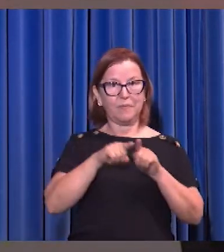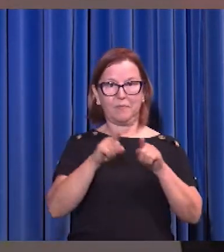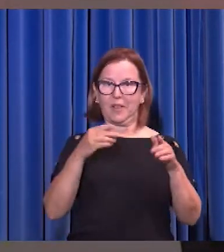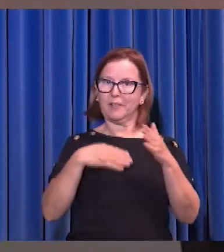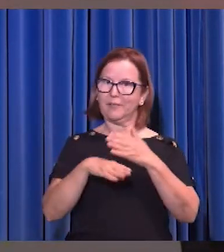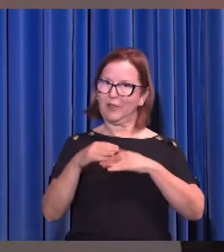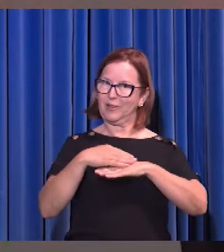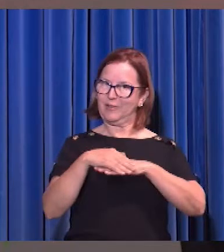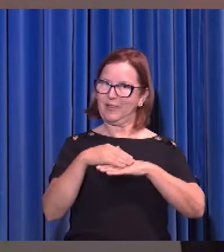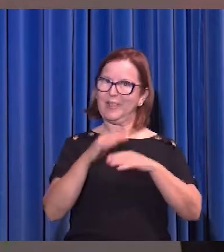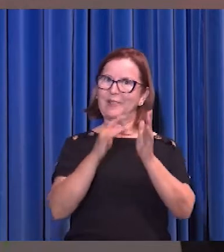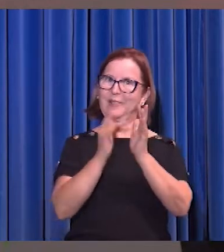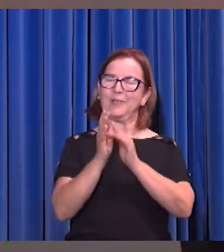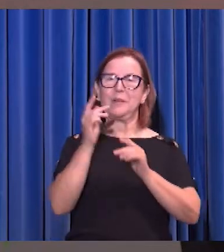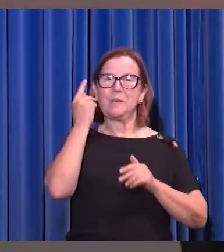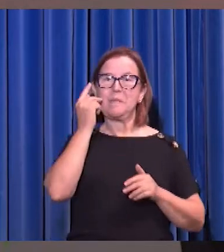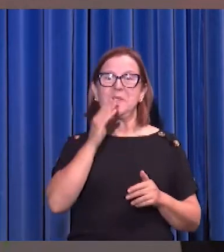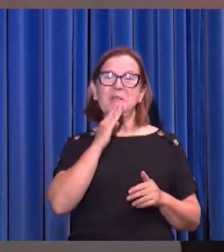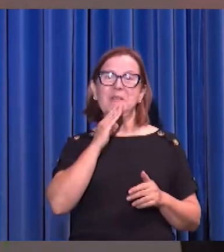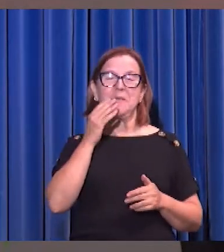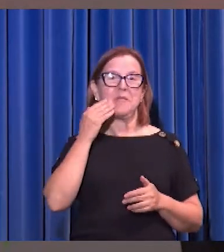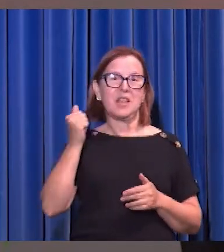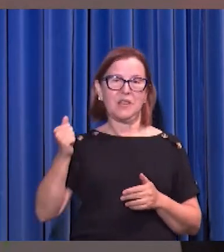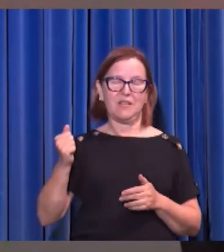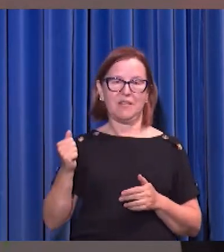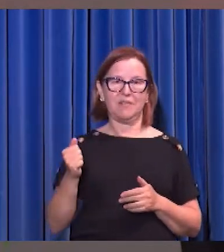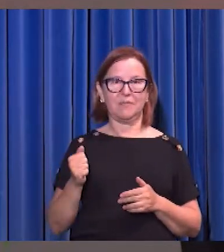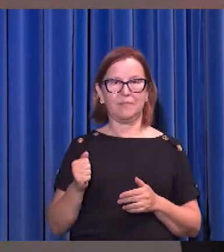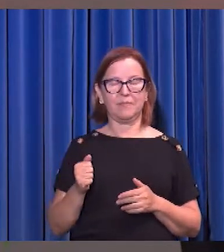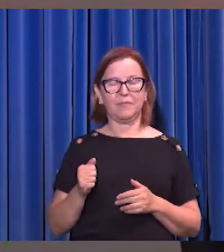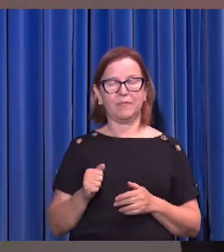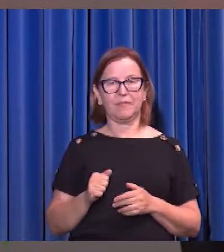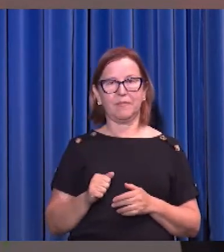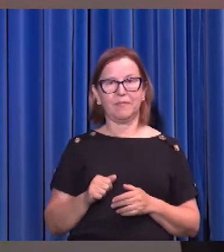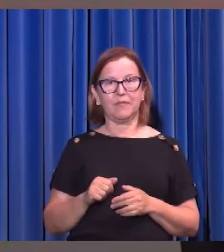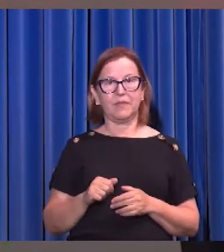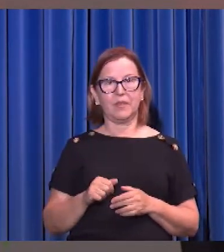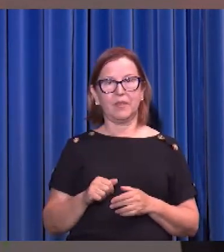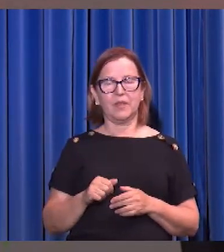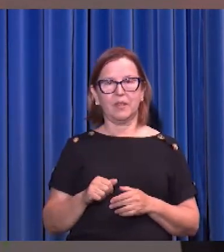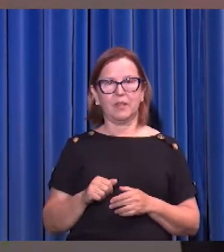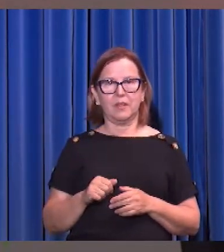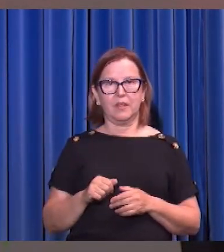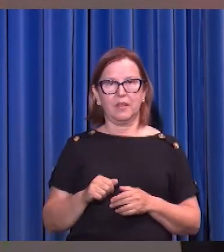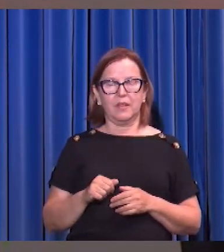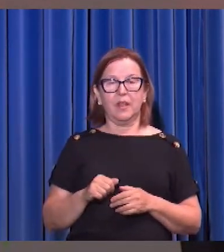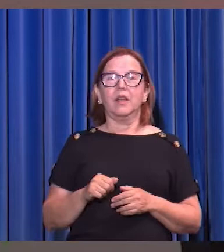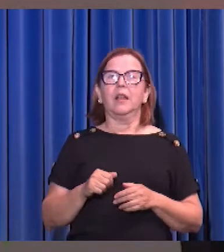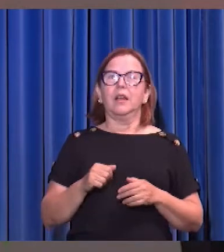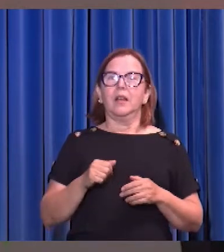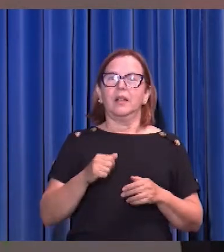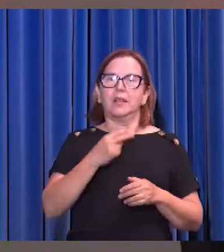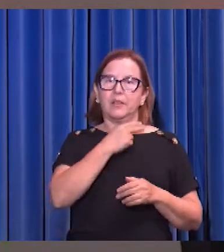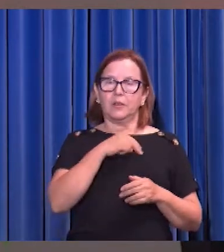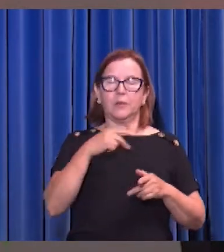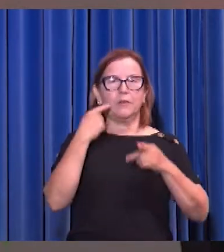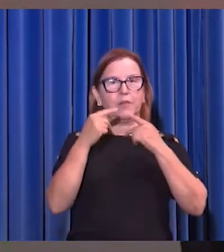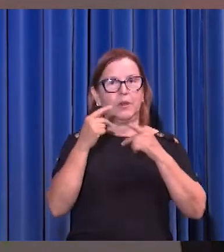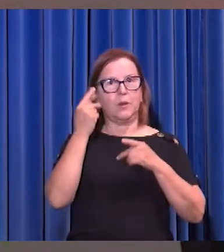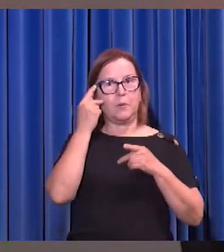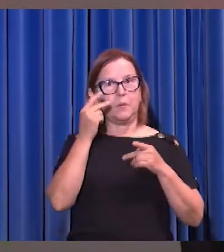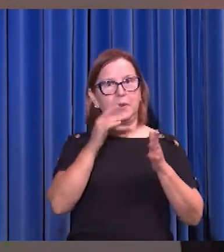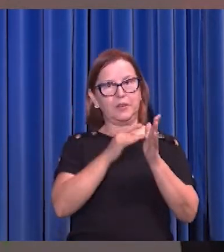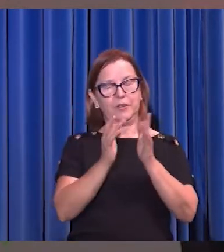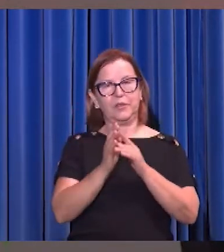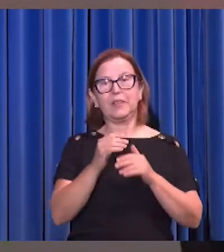melhor, apesar de uma motivação errada, porque ele disse: ninguém pode fazer esses sinais que tu fazes. Então ele ficou admirado